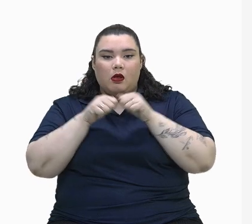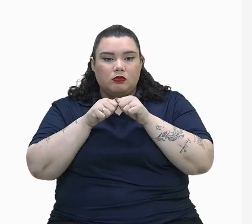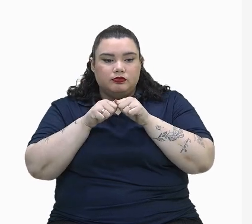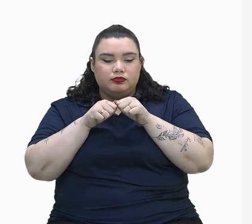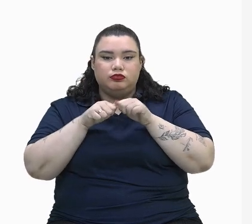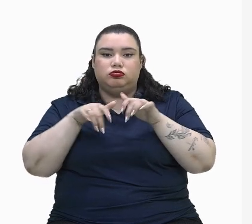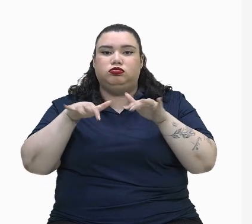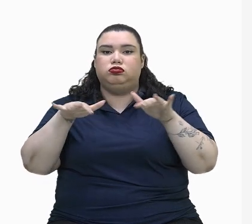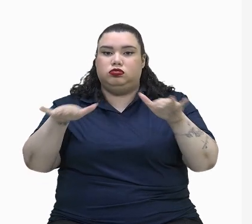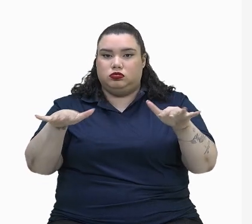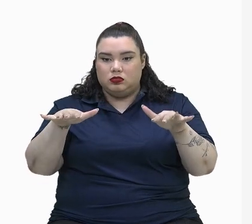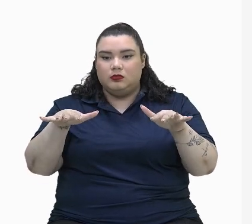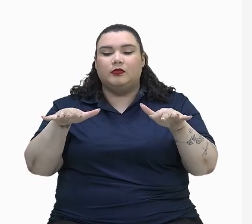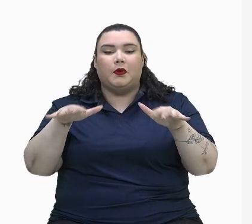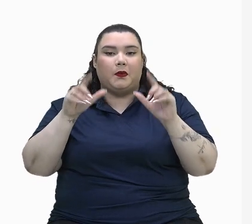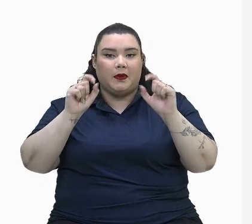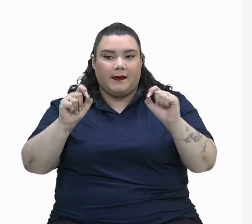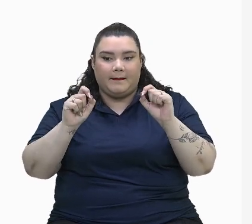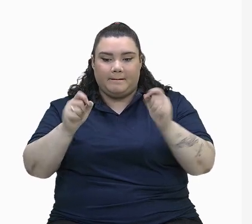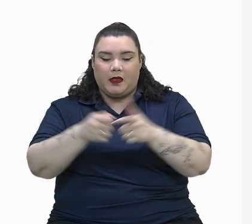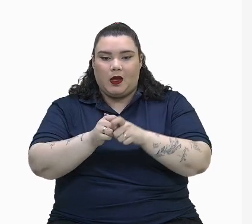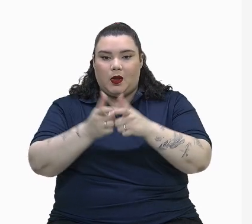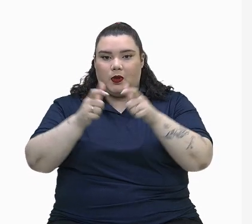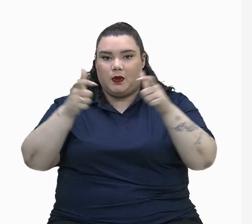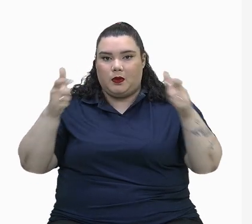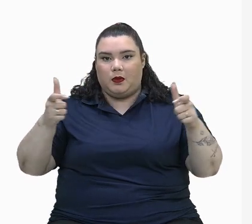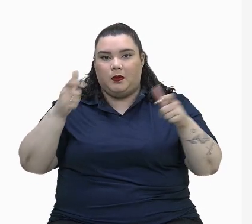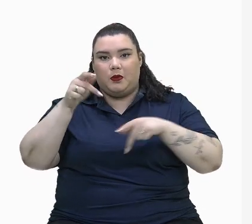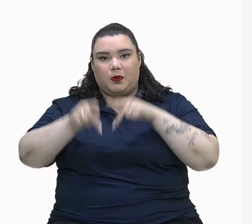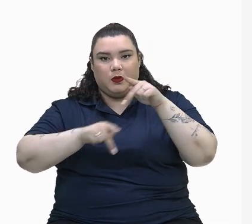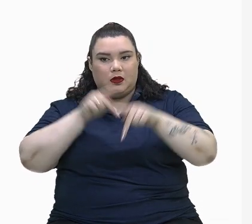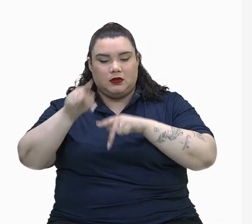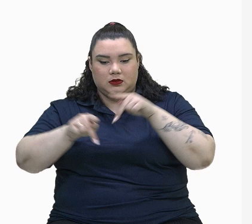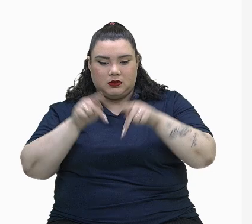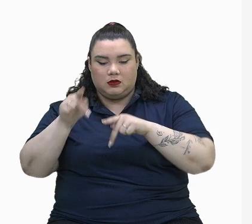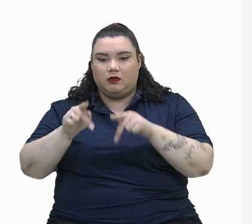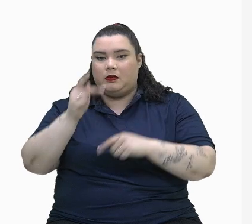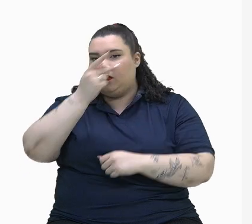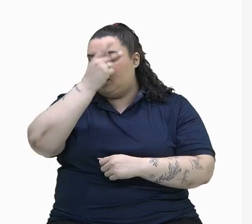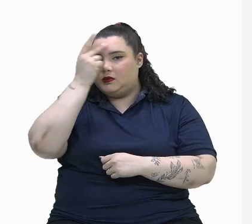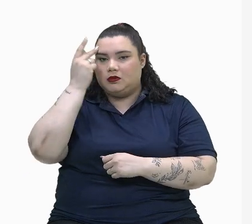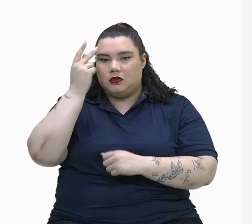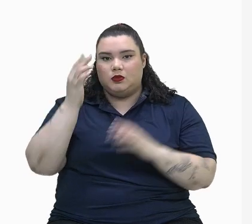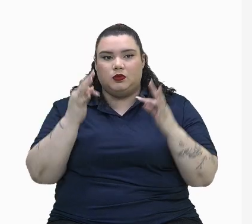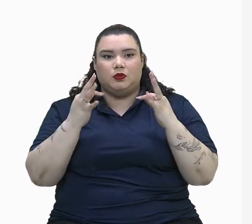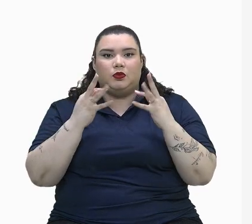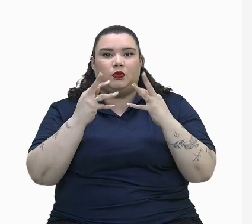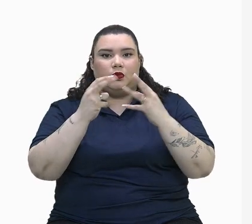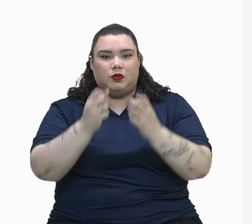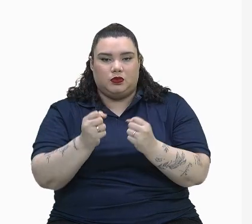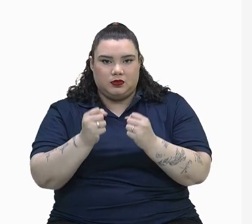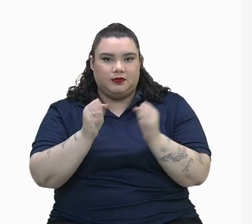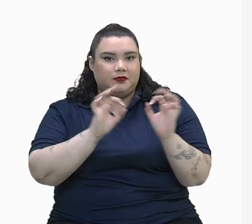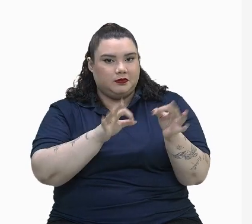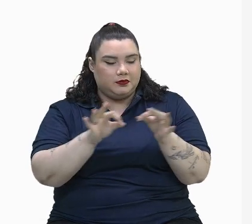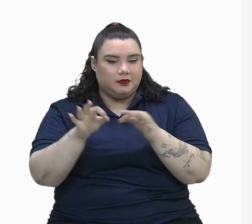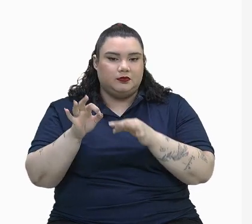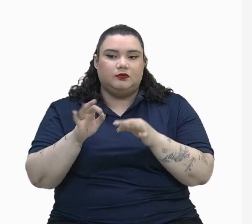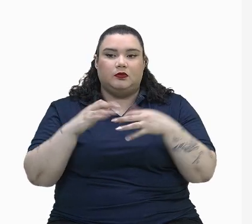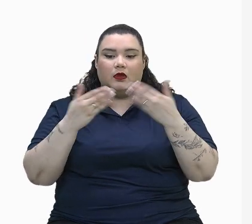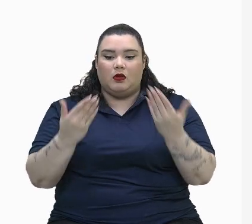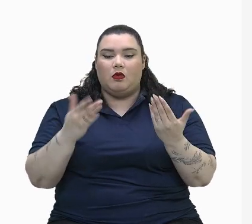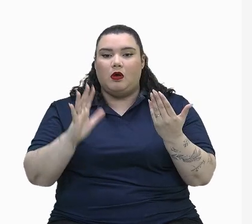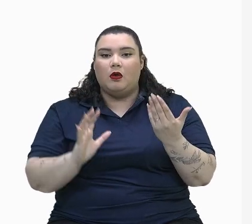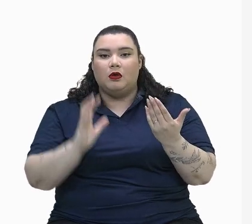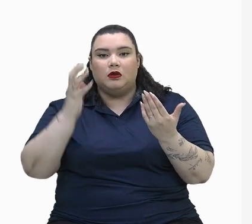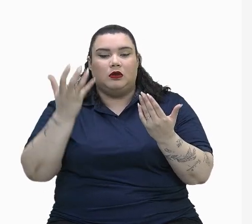verdade é vendida à grande massa de trabalhadores e para todas as pessoas. Isso